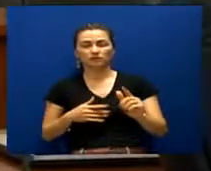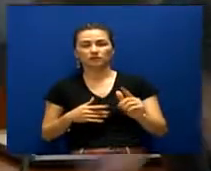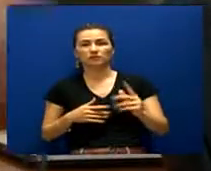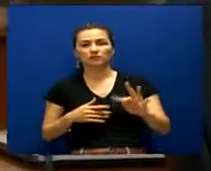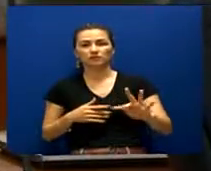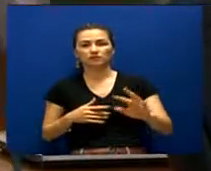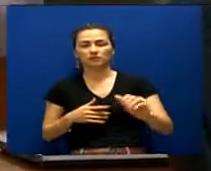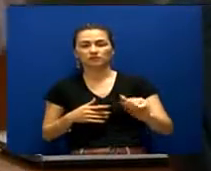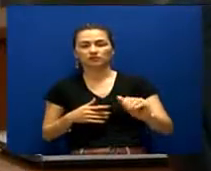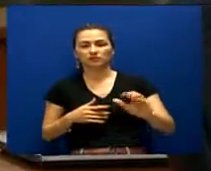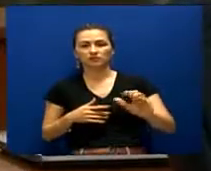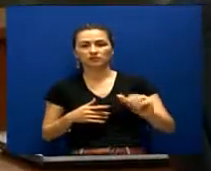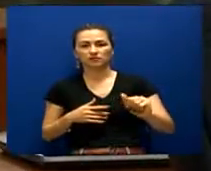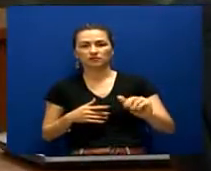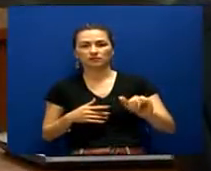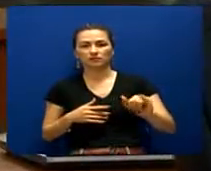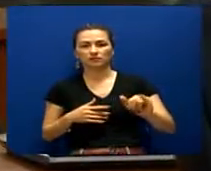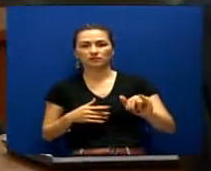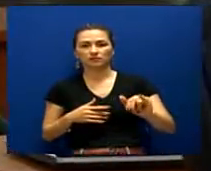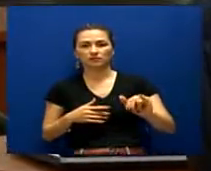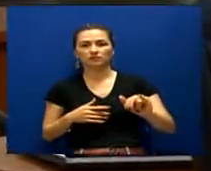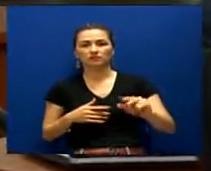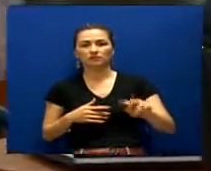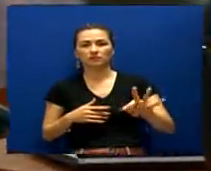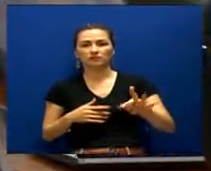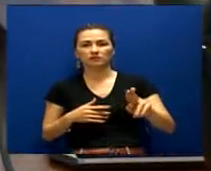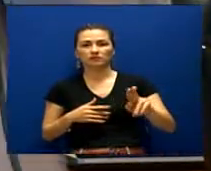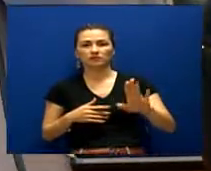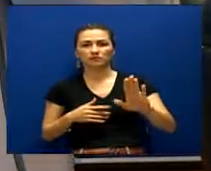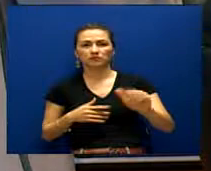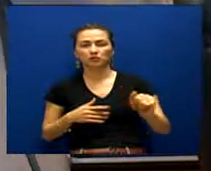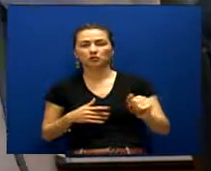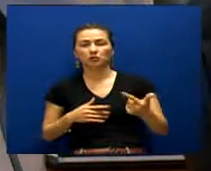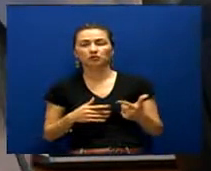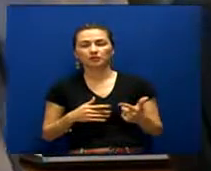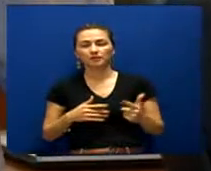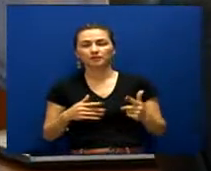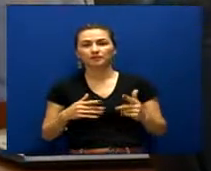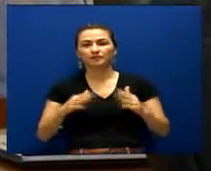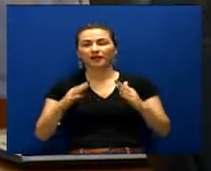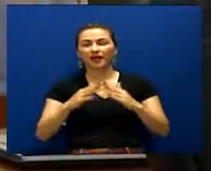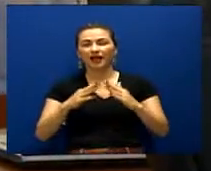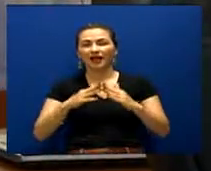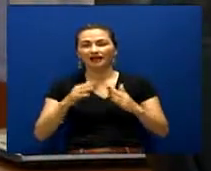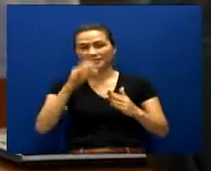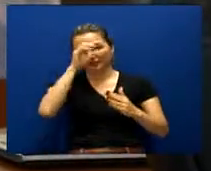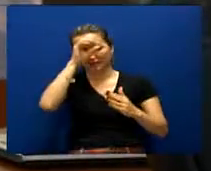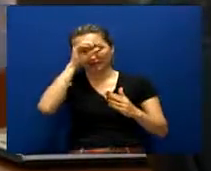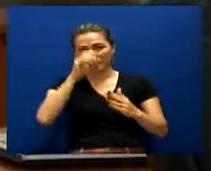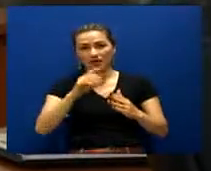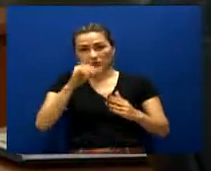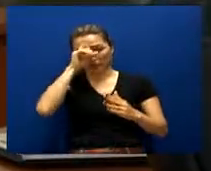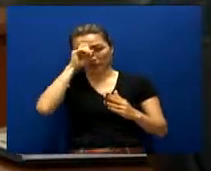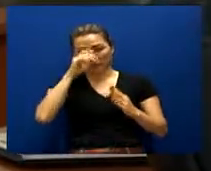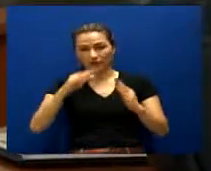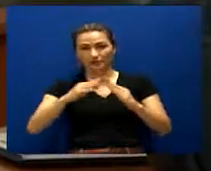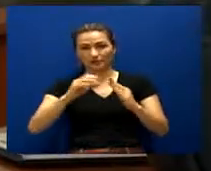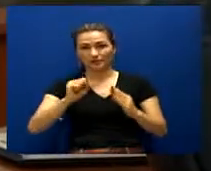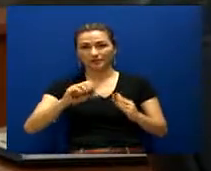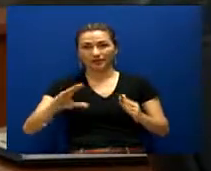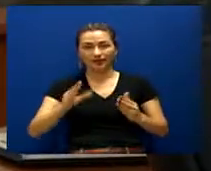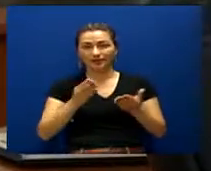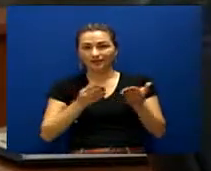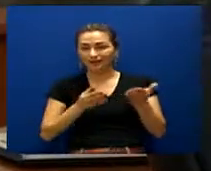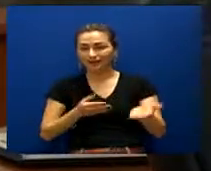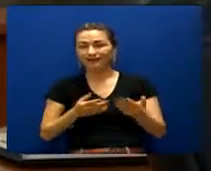pintada, toda organizada, padre. E veja a nossa cidade com mais de 700 mil habitantes, nossa Santa Casa do Estado